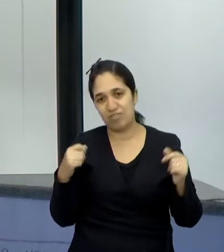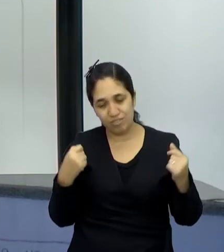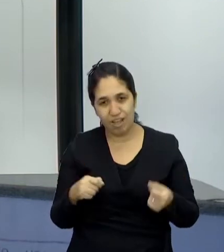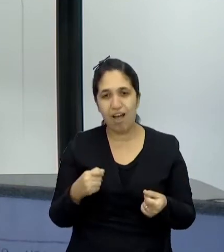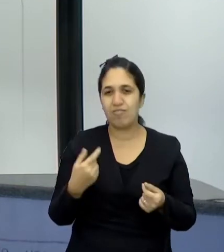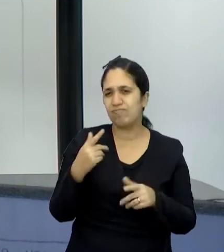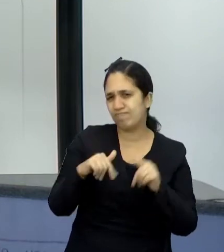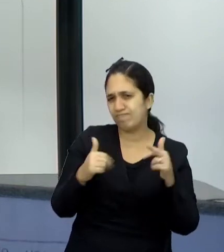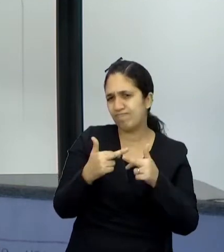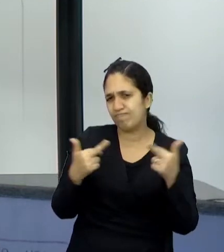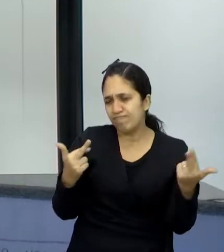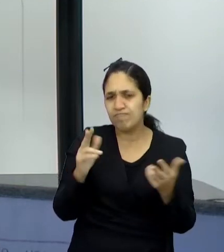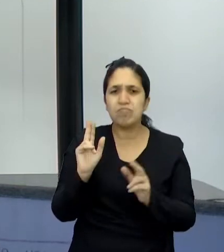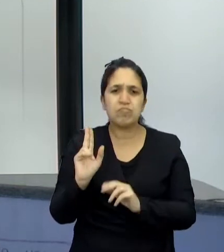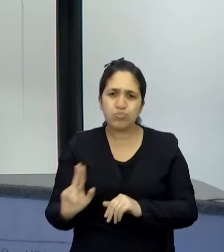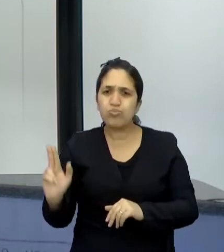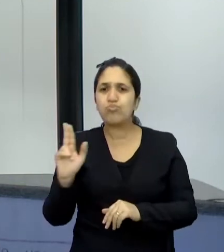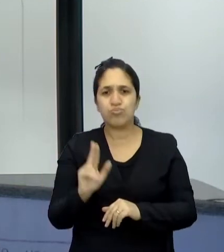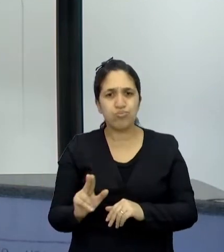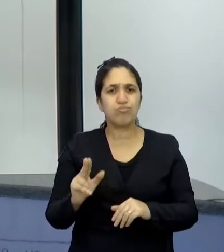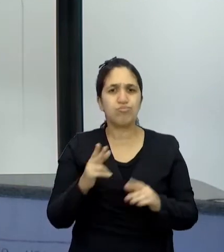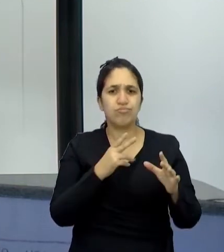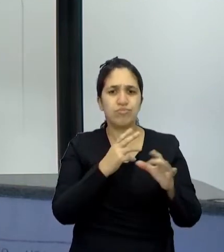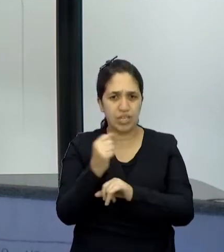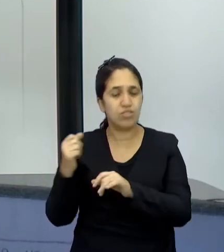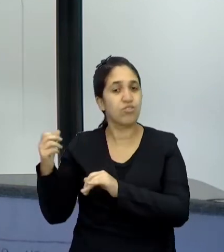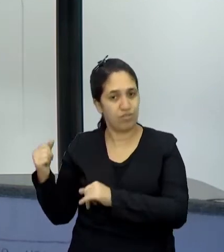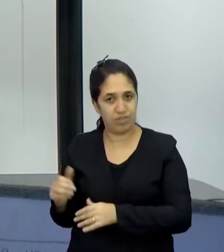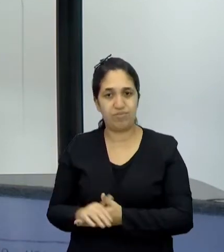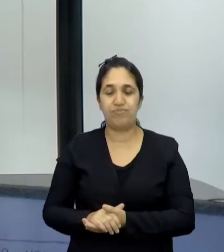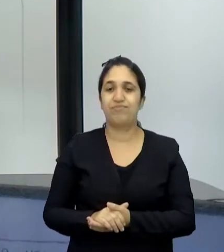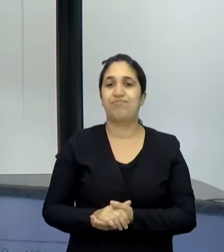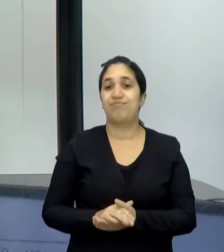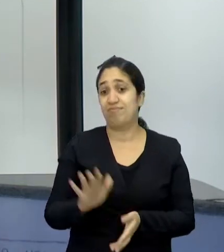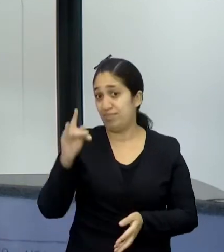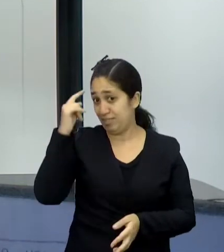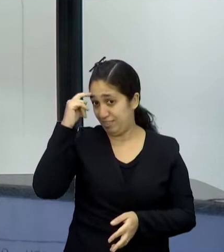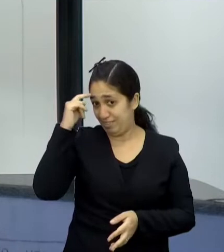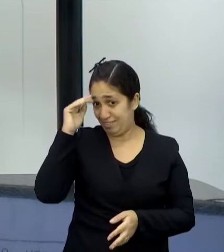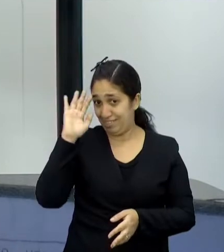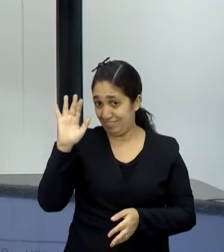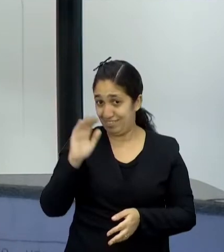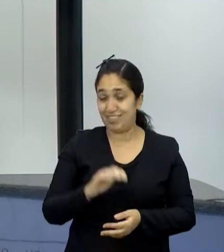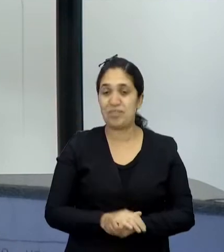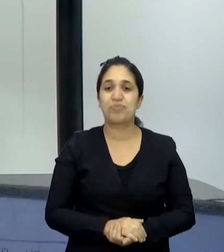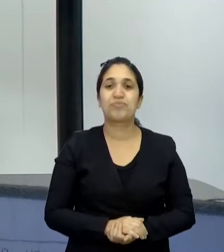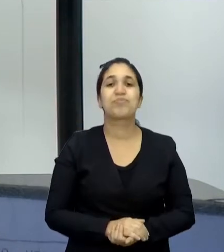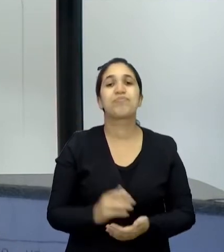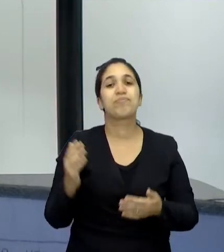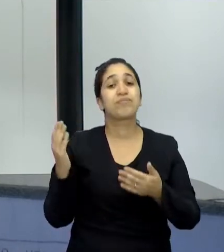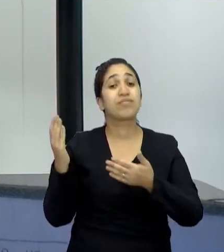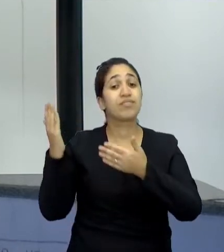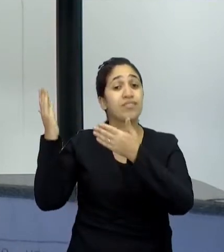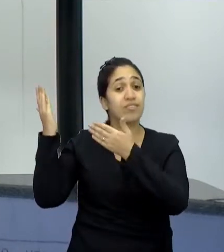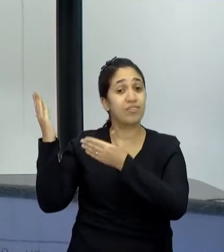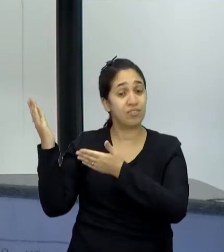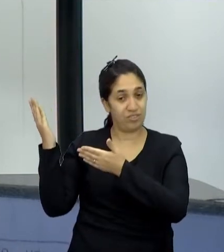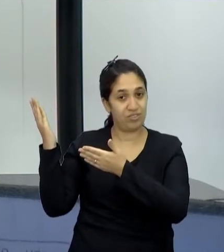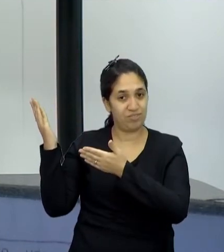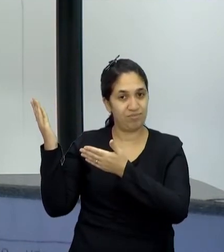algumas ferramentas básicas, né? Para resolver algumas situações dessas. Pensando aí, tá bom? Hoje eu vou apresentar para